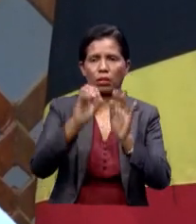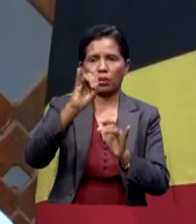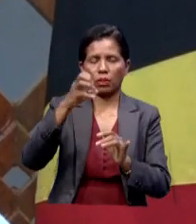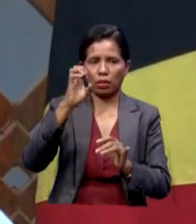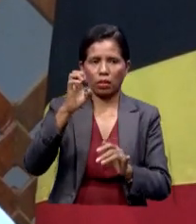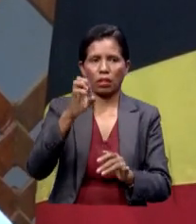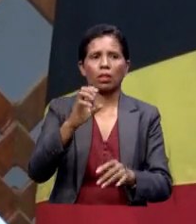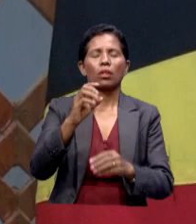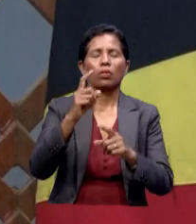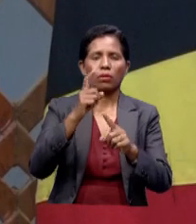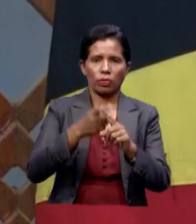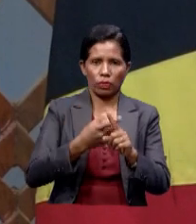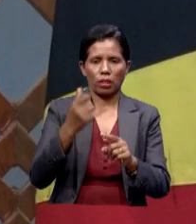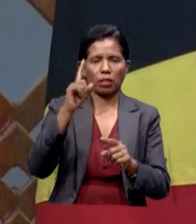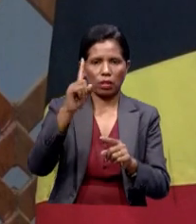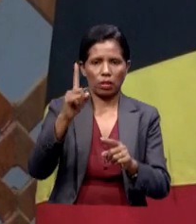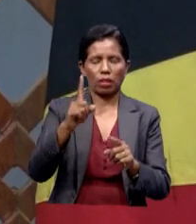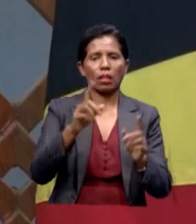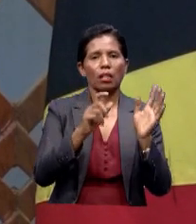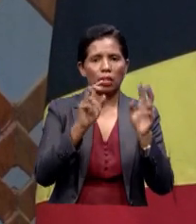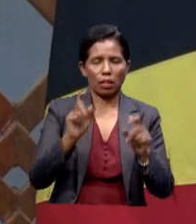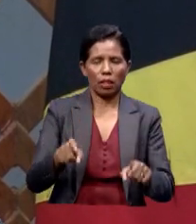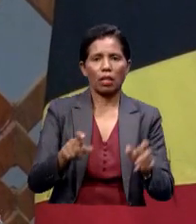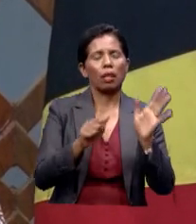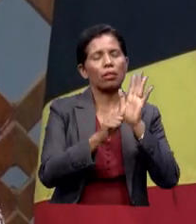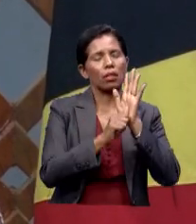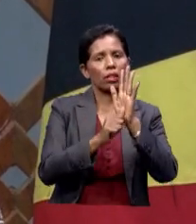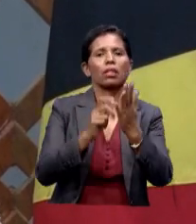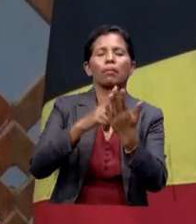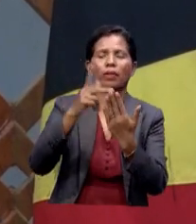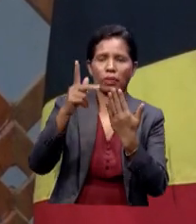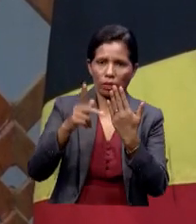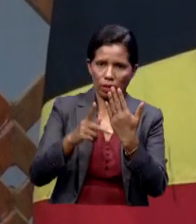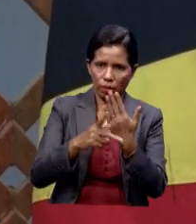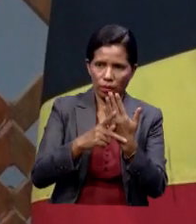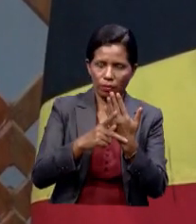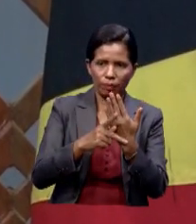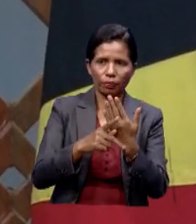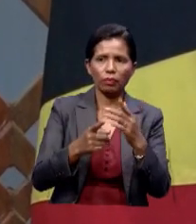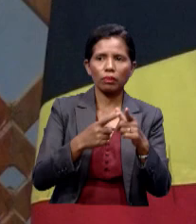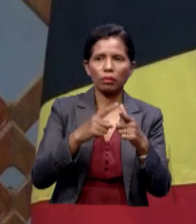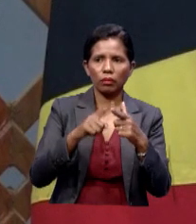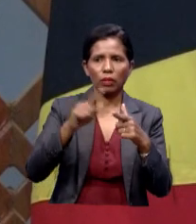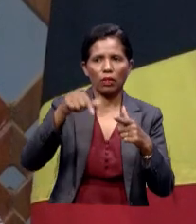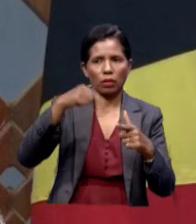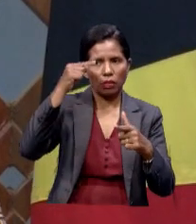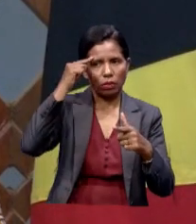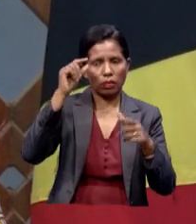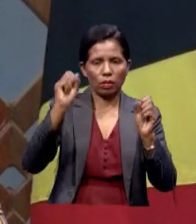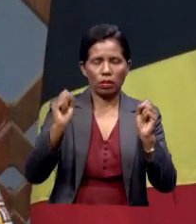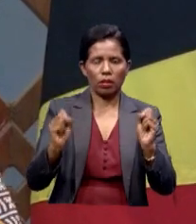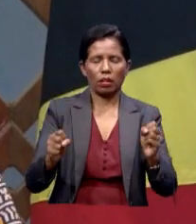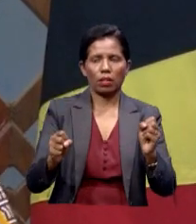ainda antes, tem que apresentar programa. Significa, auto-apresenta programa, o governo tem que formar,